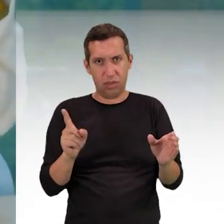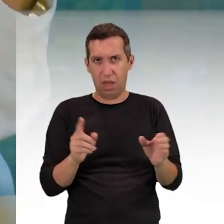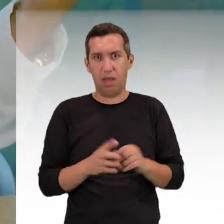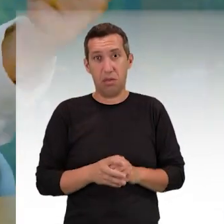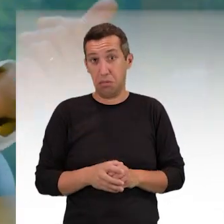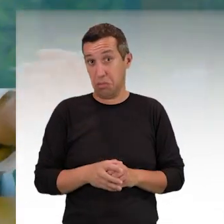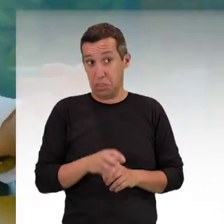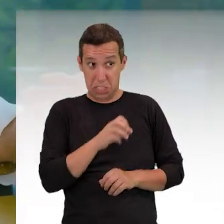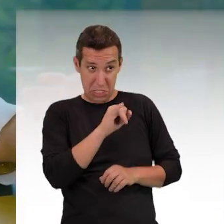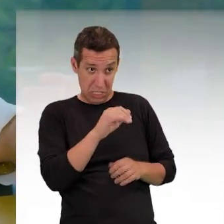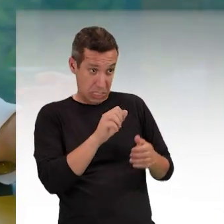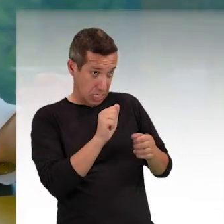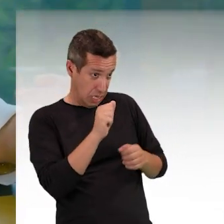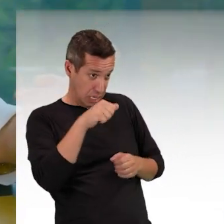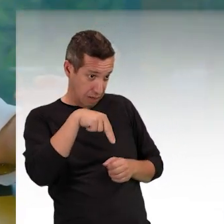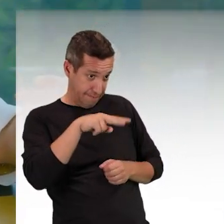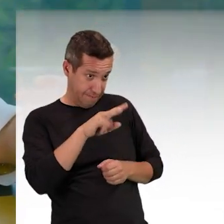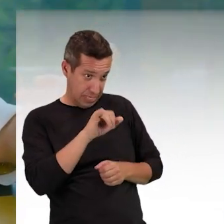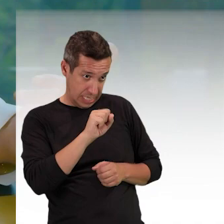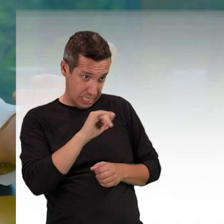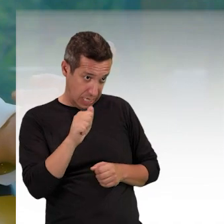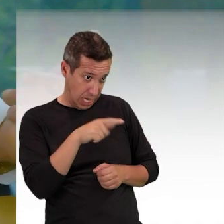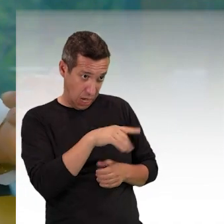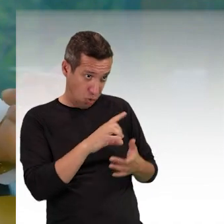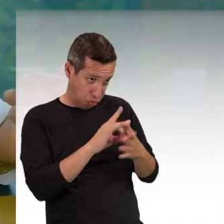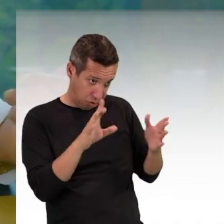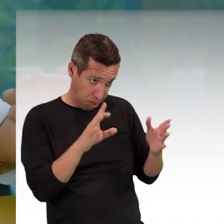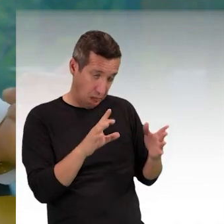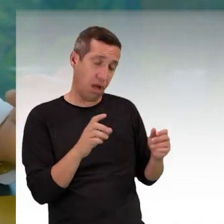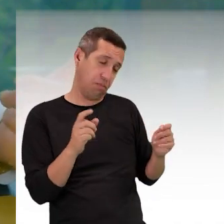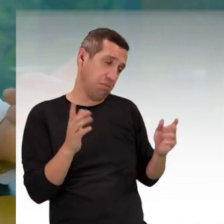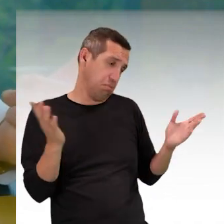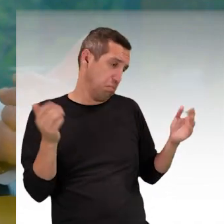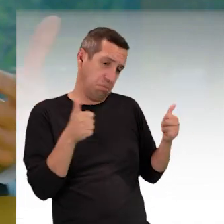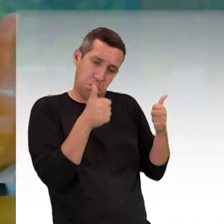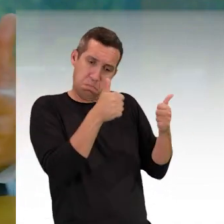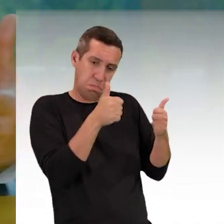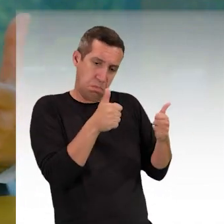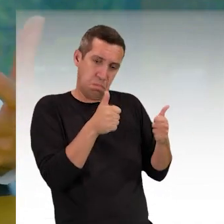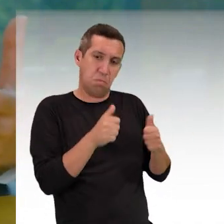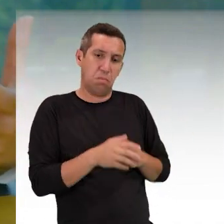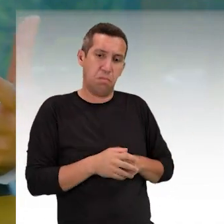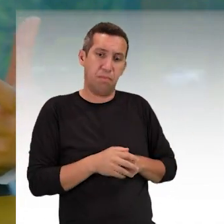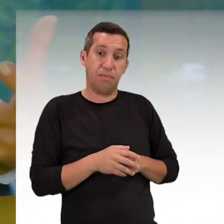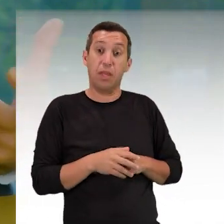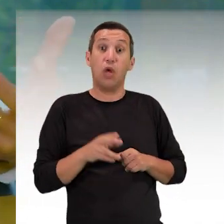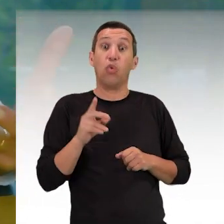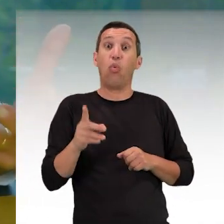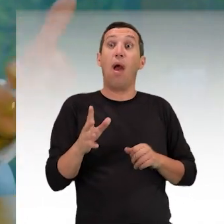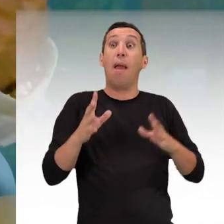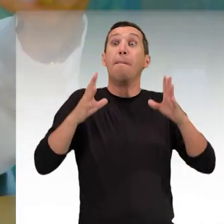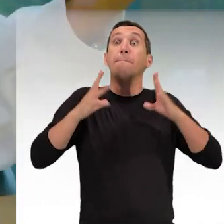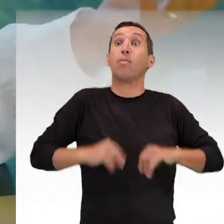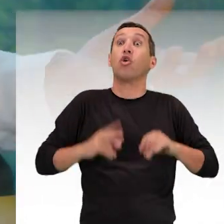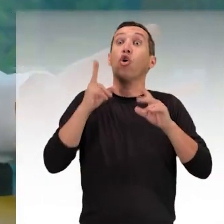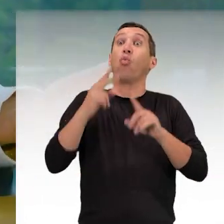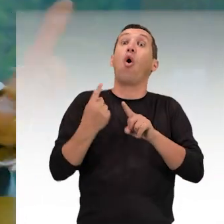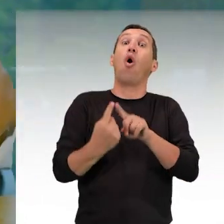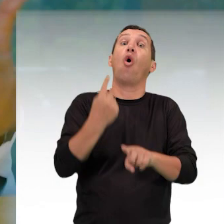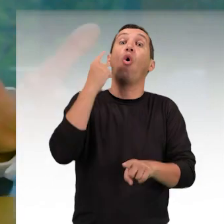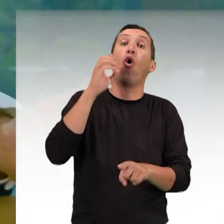Desde que a Anvisa nos autorize. Porque nós não vamos produzir um oxigênio tão puro quanto